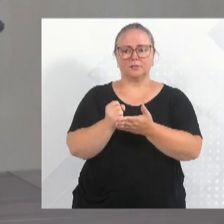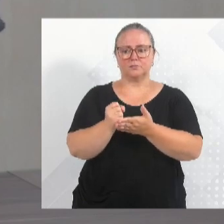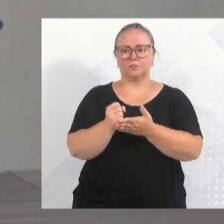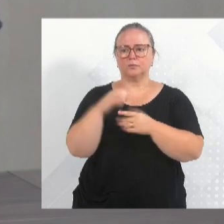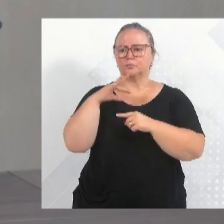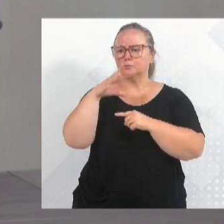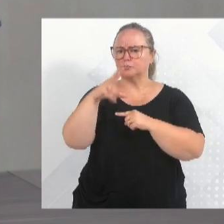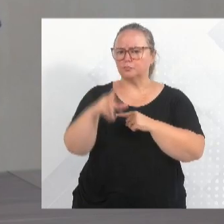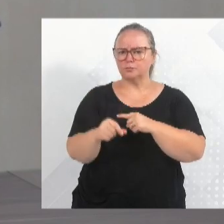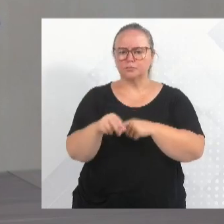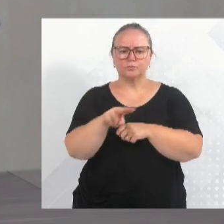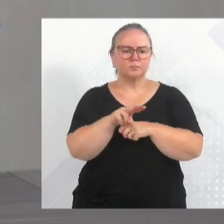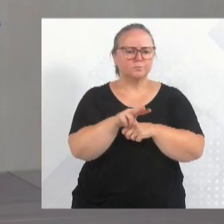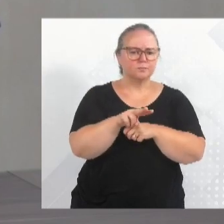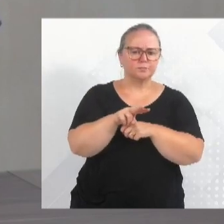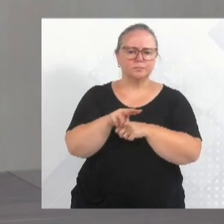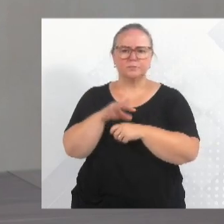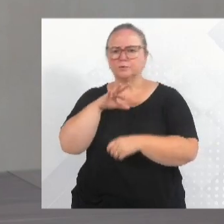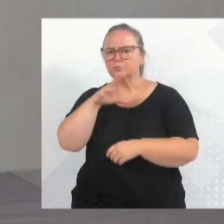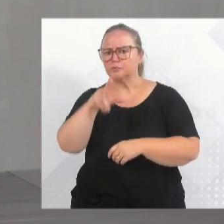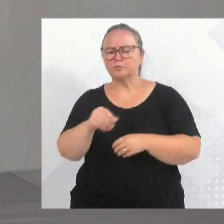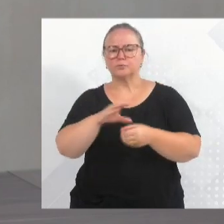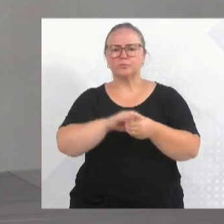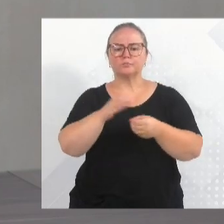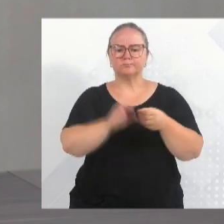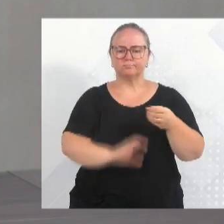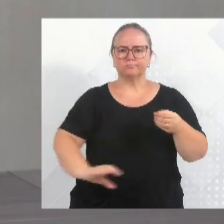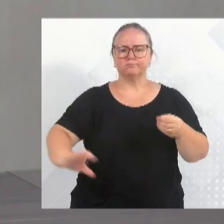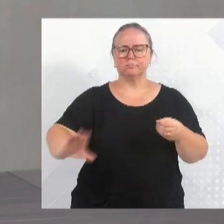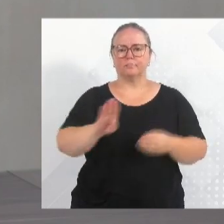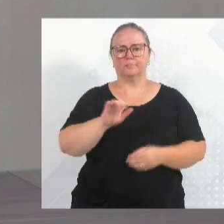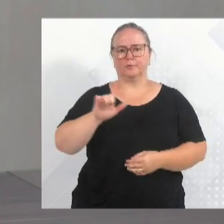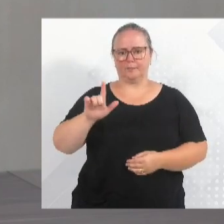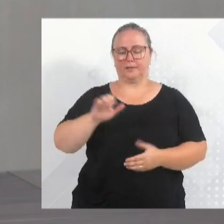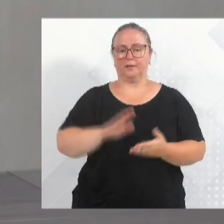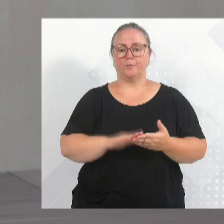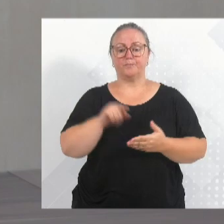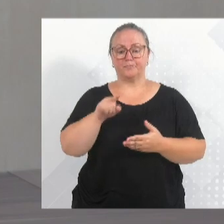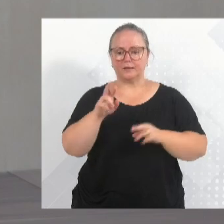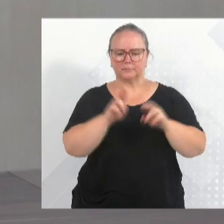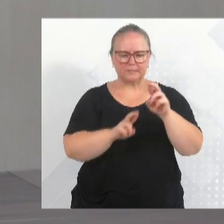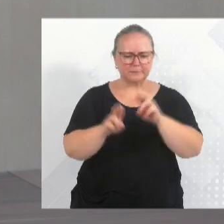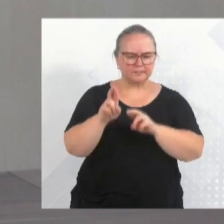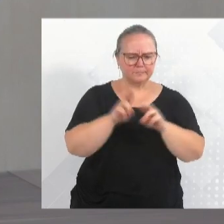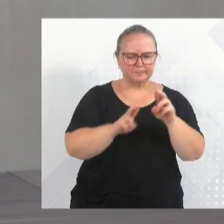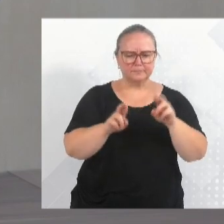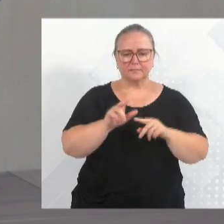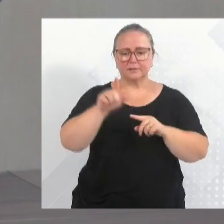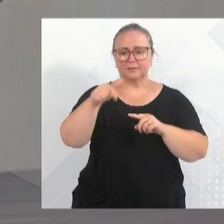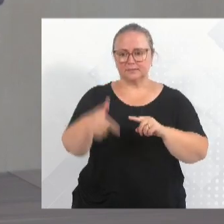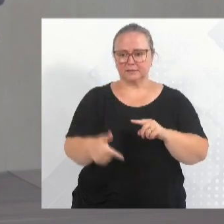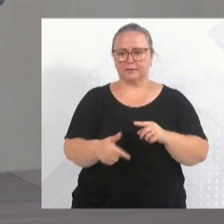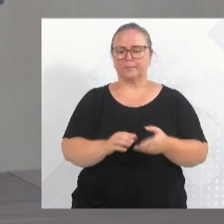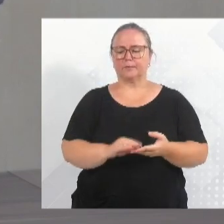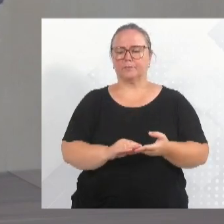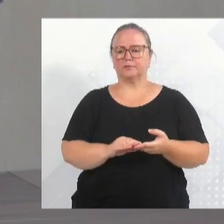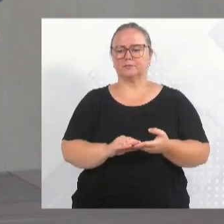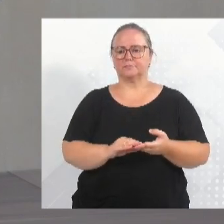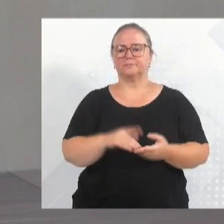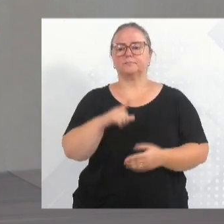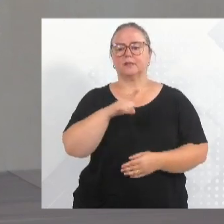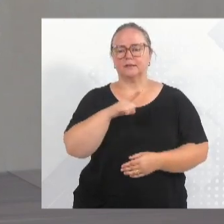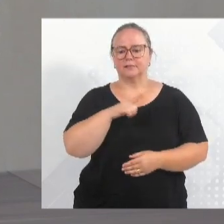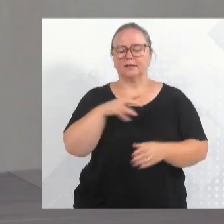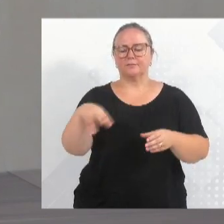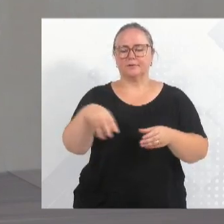a revisão do saneamento na nossa cidade. E lá, nessa revisão, depois essa revisão, ela acabou sendo